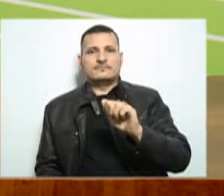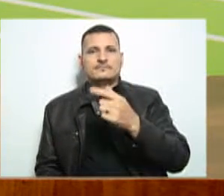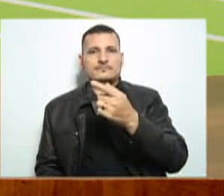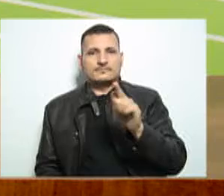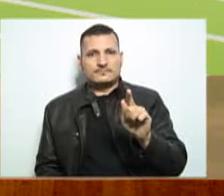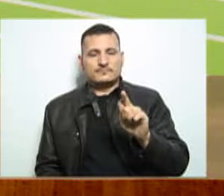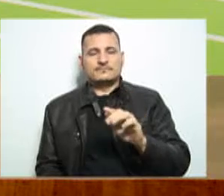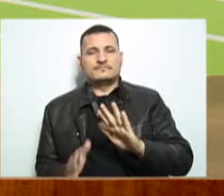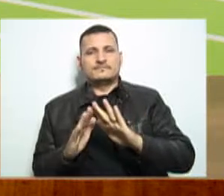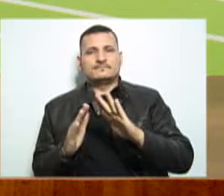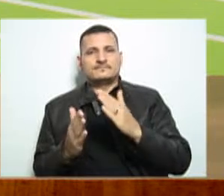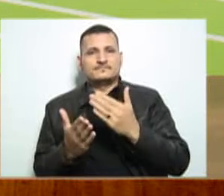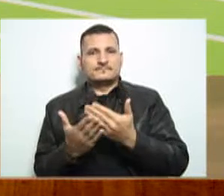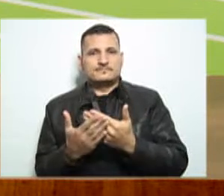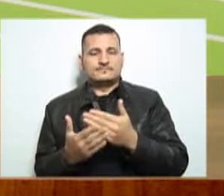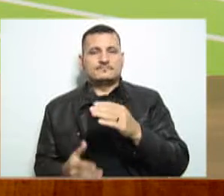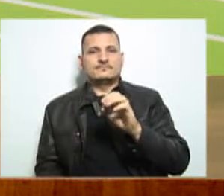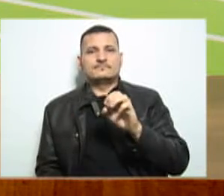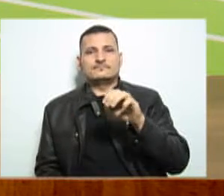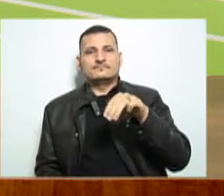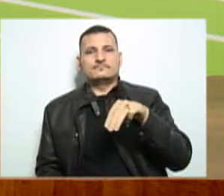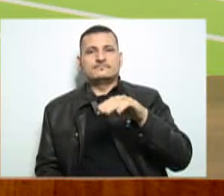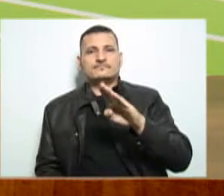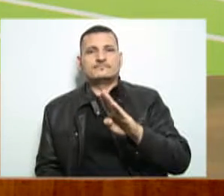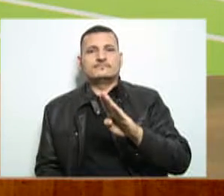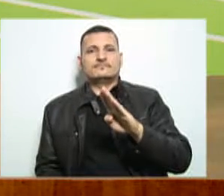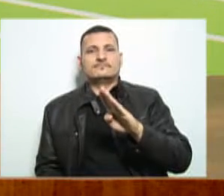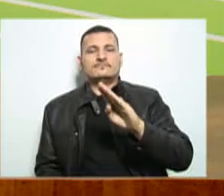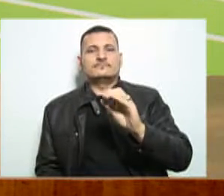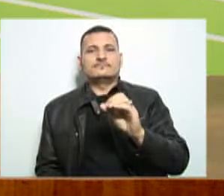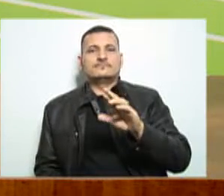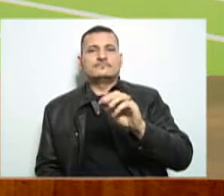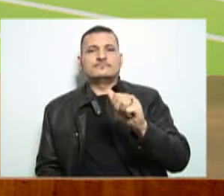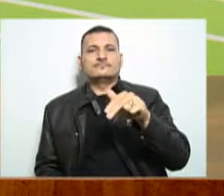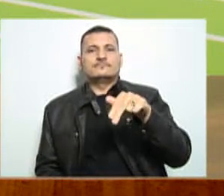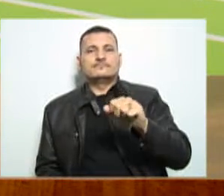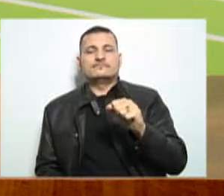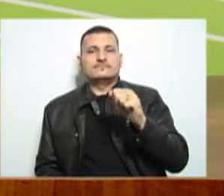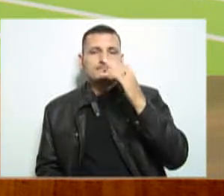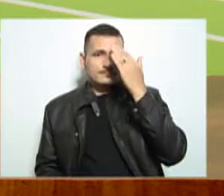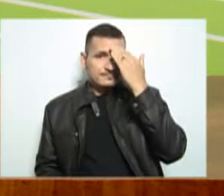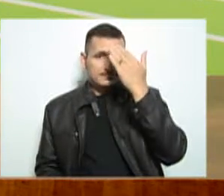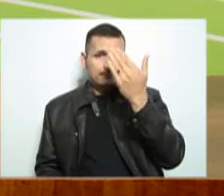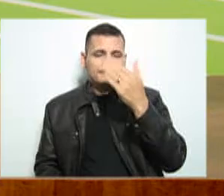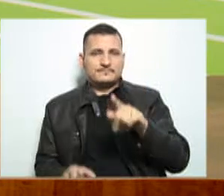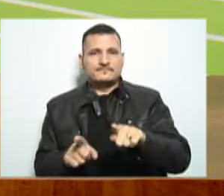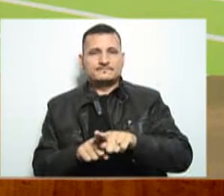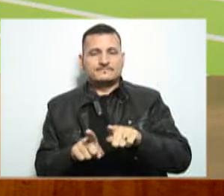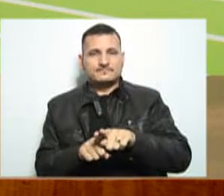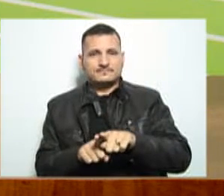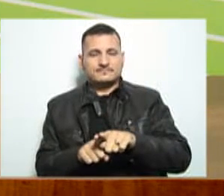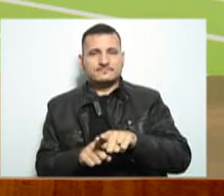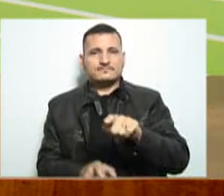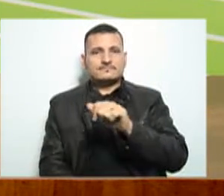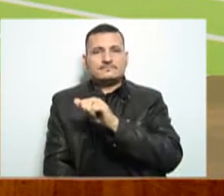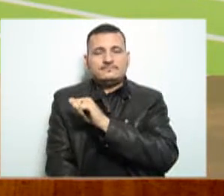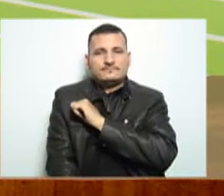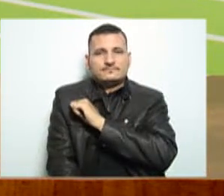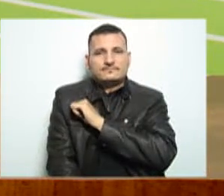alunos da escola Emburana. Agradecemos também a participação aqui aos alunos